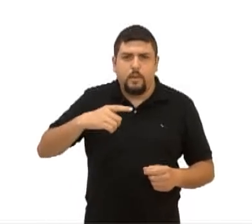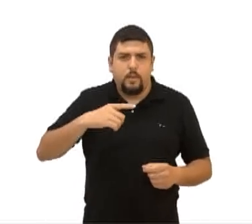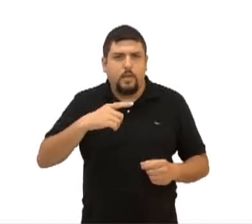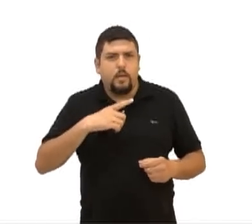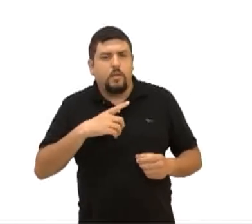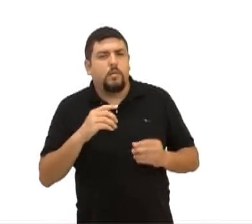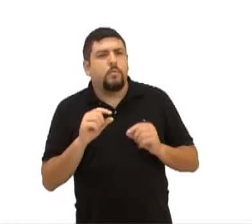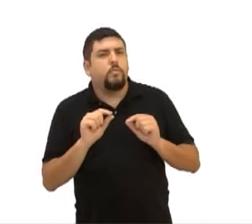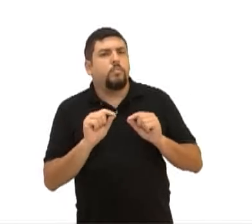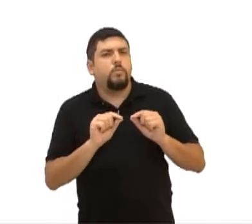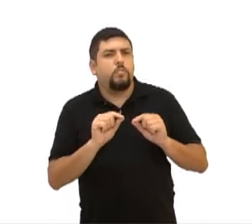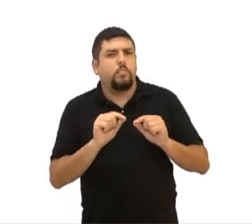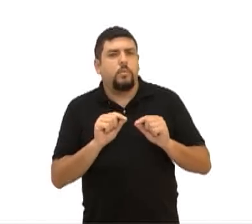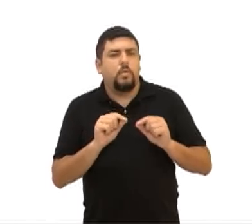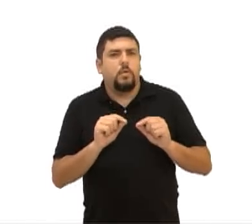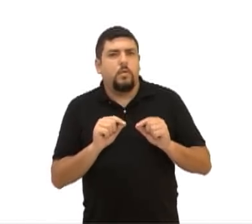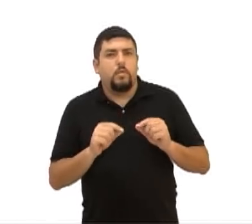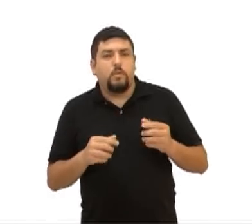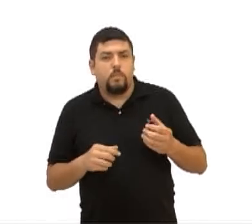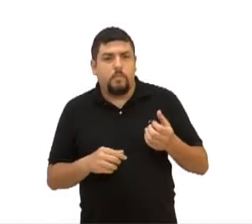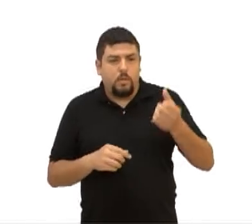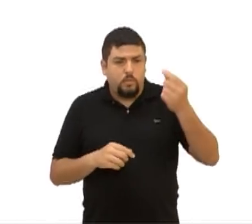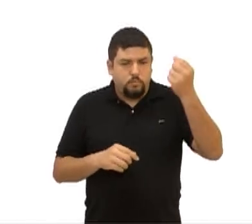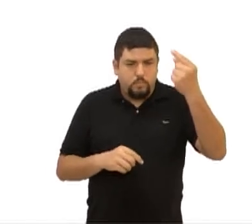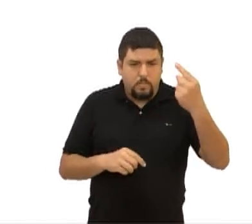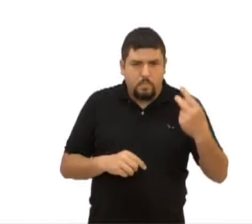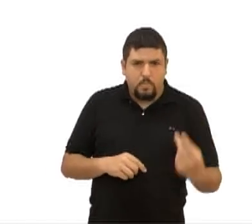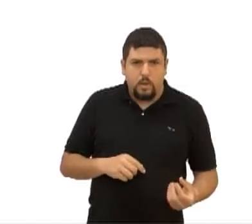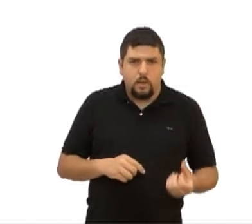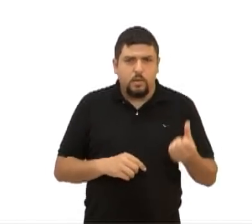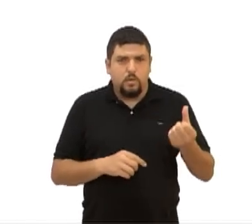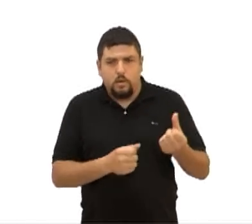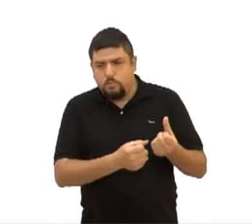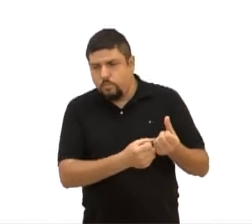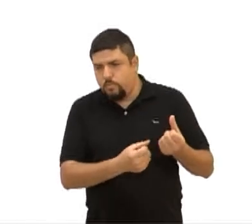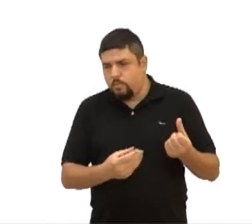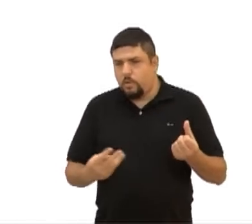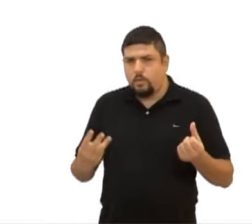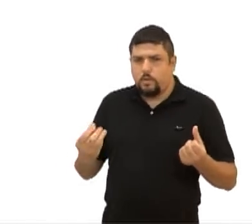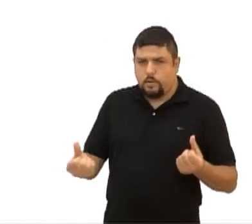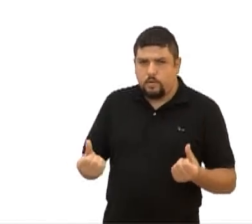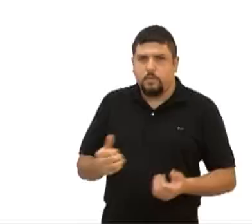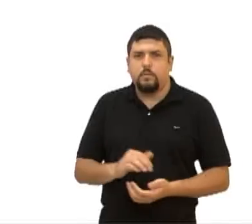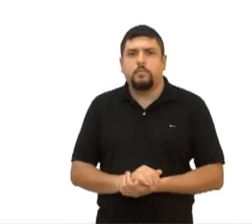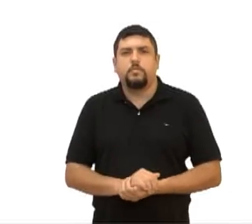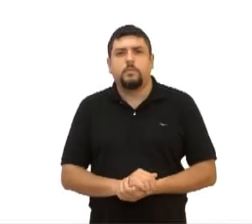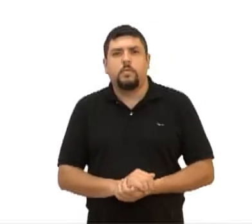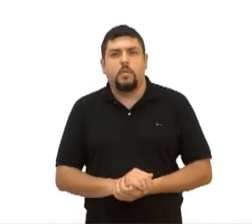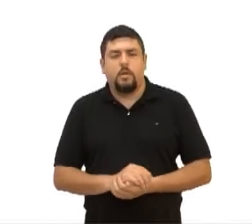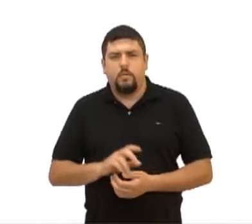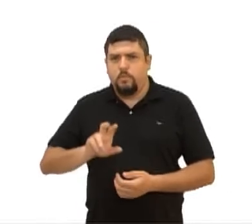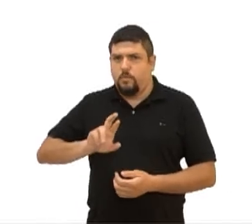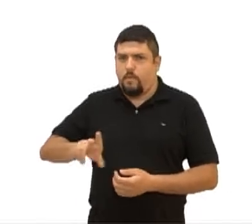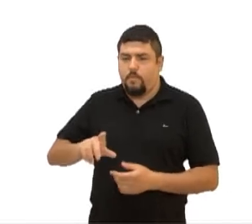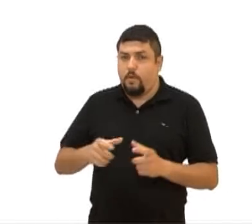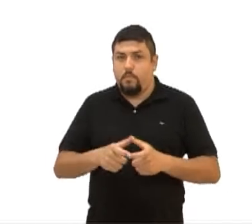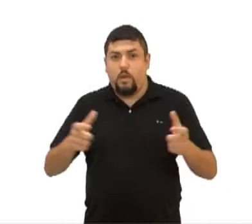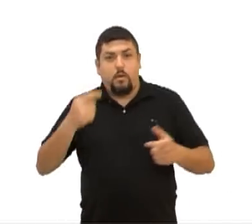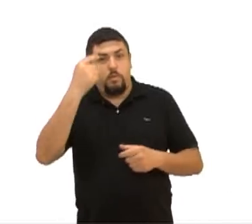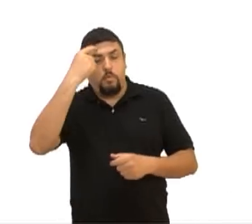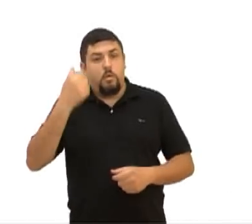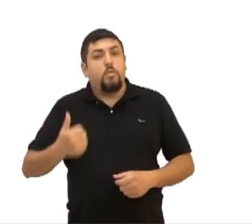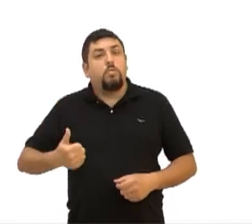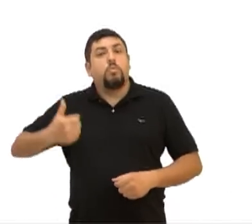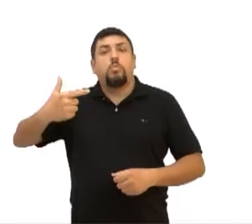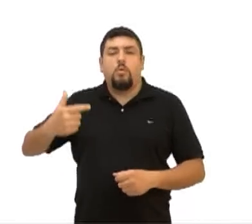de 6 vezes 6. Vai ser 36 o espaço amostral e não 12, como a maioria pensa.